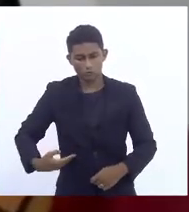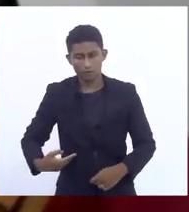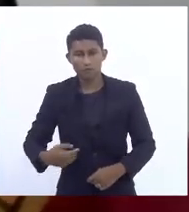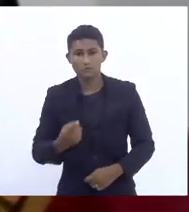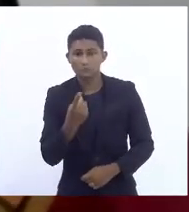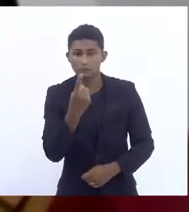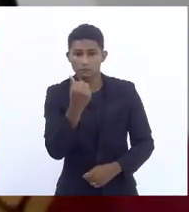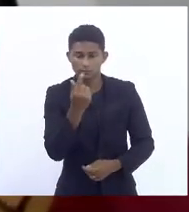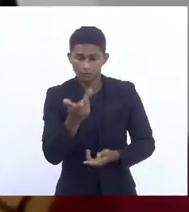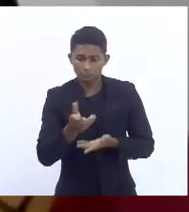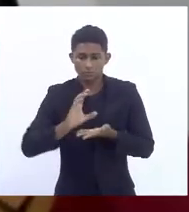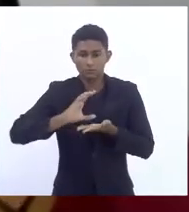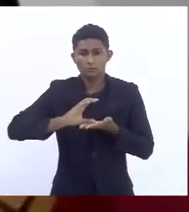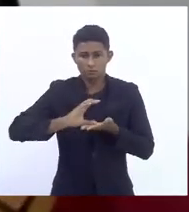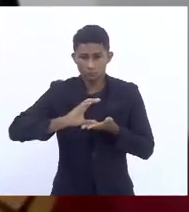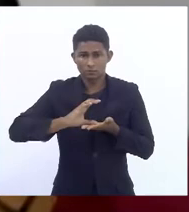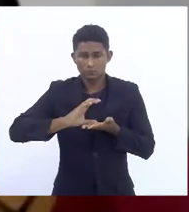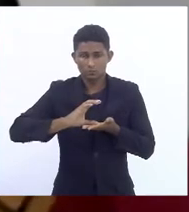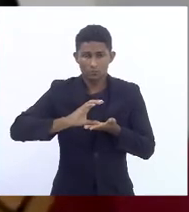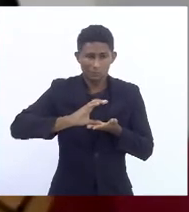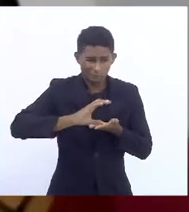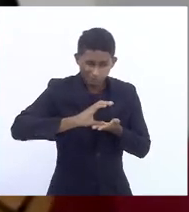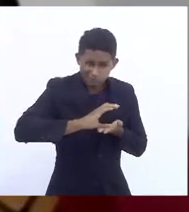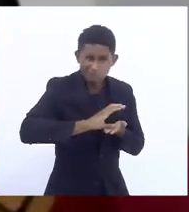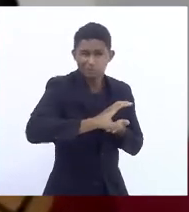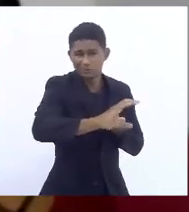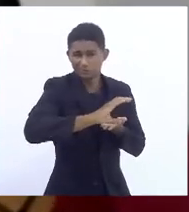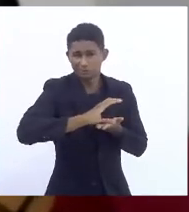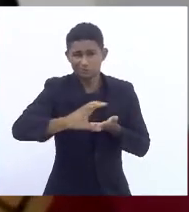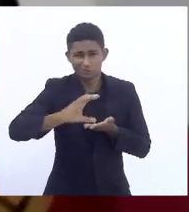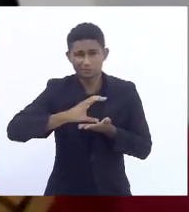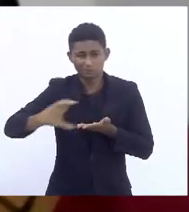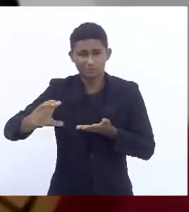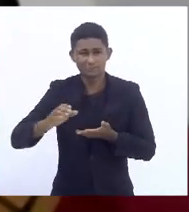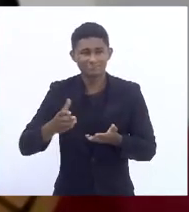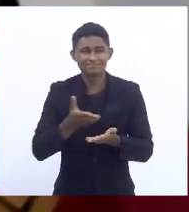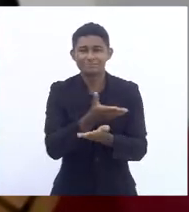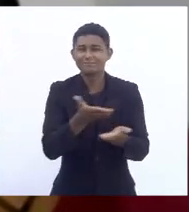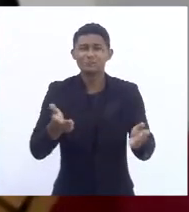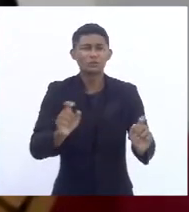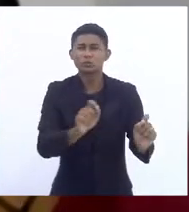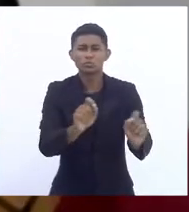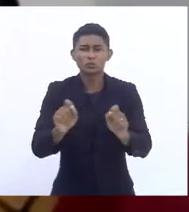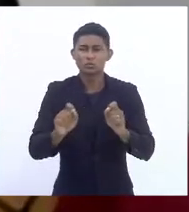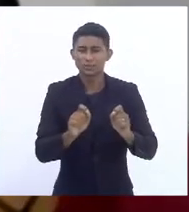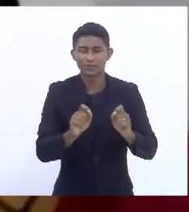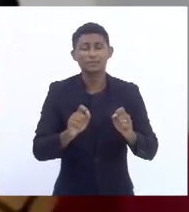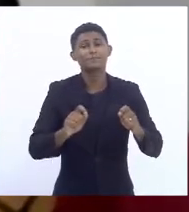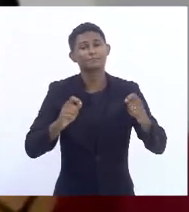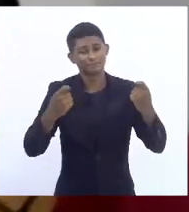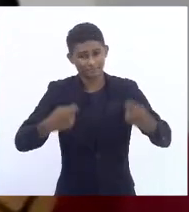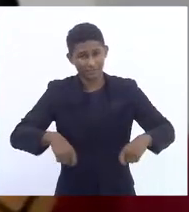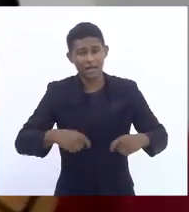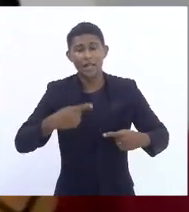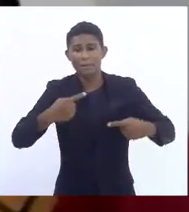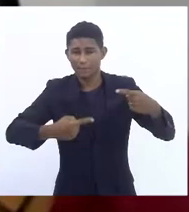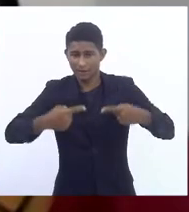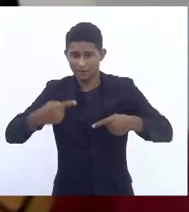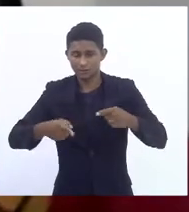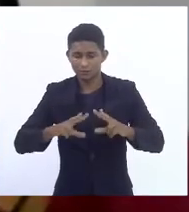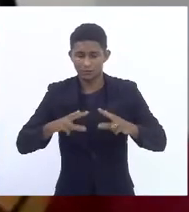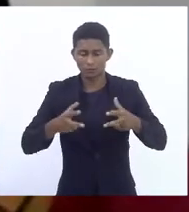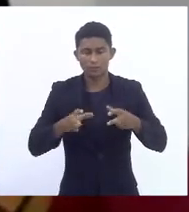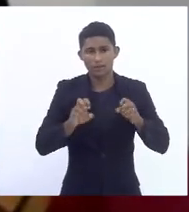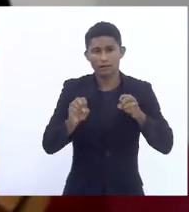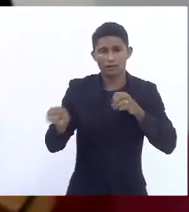grandes conglomerados da educação privada. É importante que esse debate seja feito, a Comissão de Educação, a Comissão de